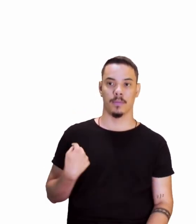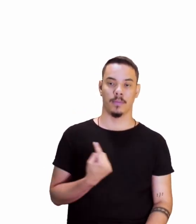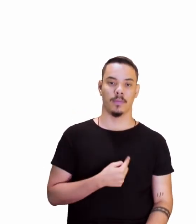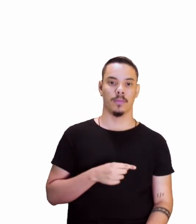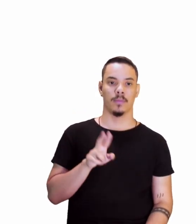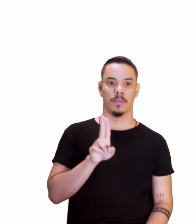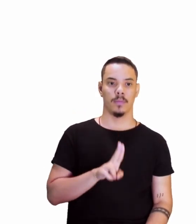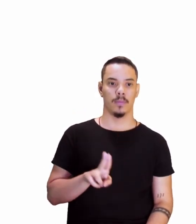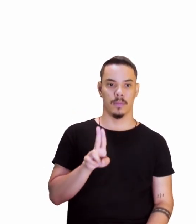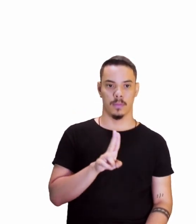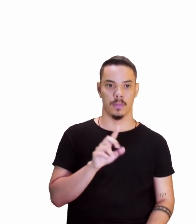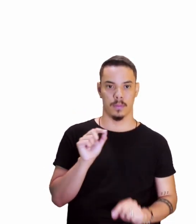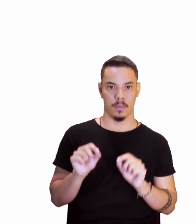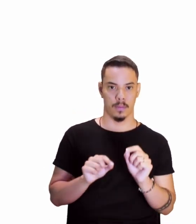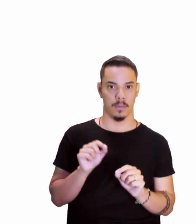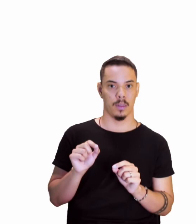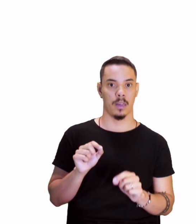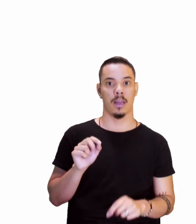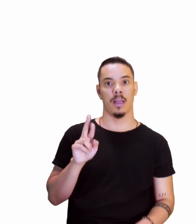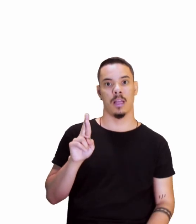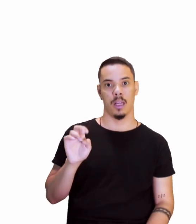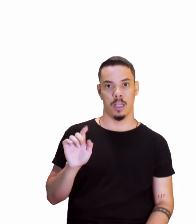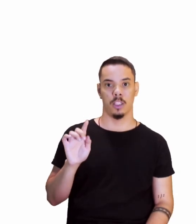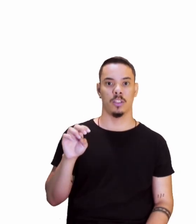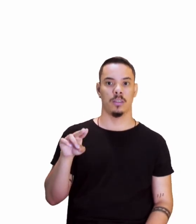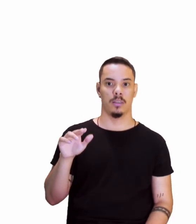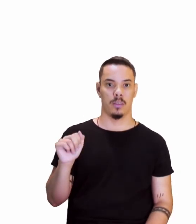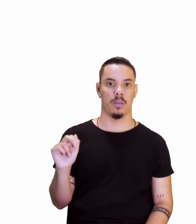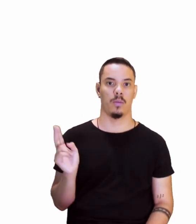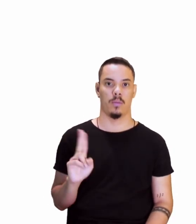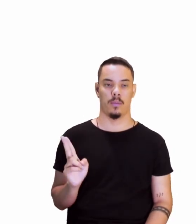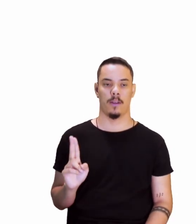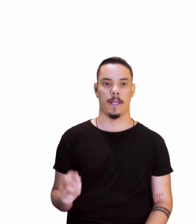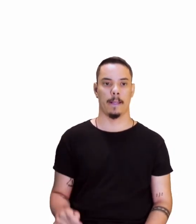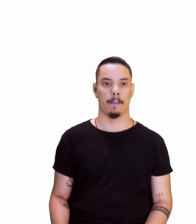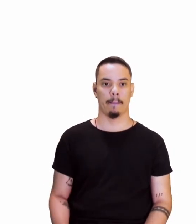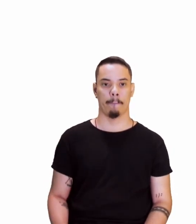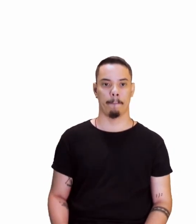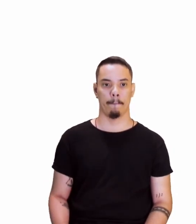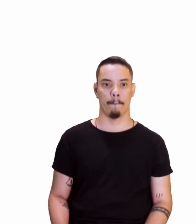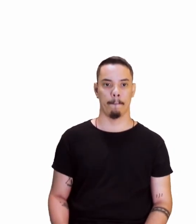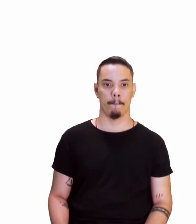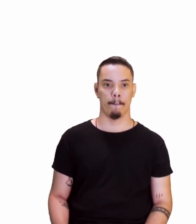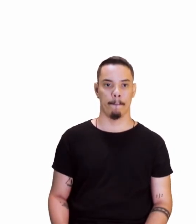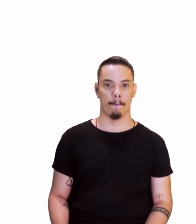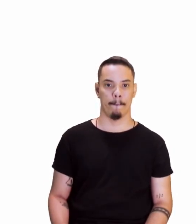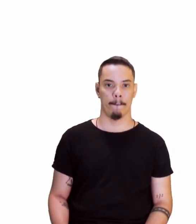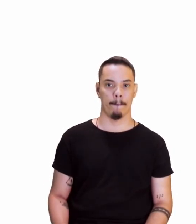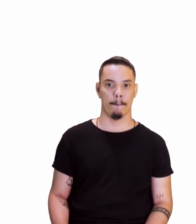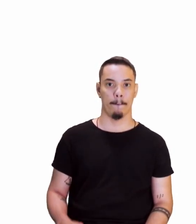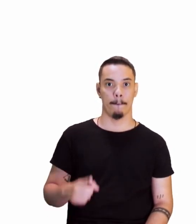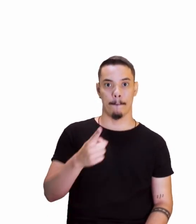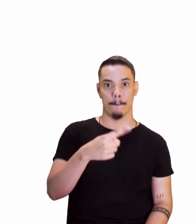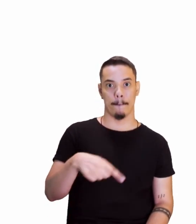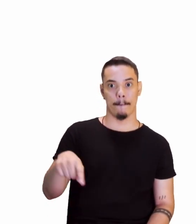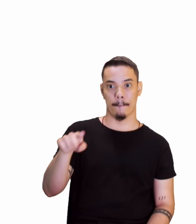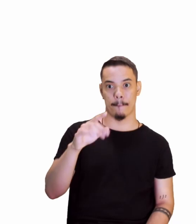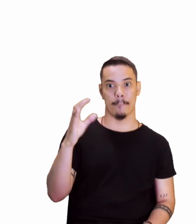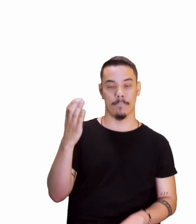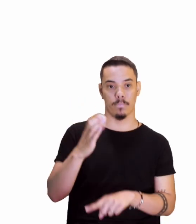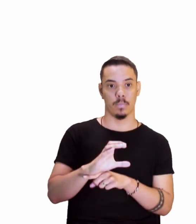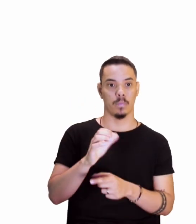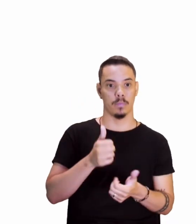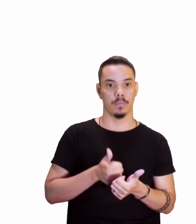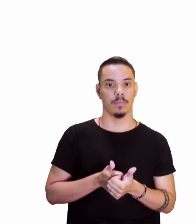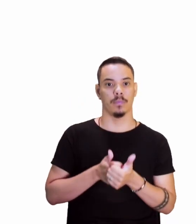a regência nominal, tá bom? Aí você vai colocar lá, tá? Acompanhada